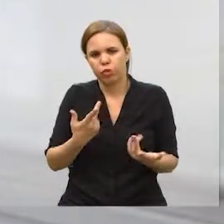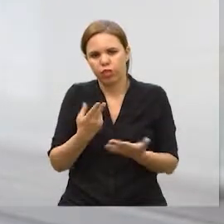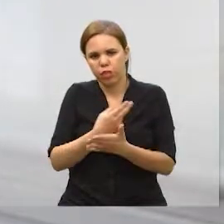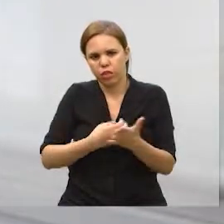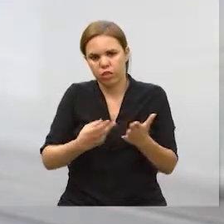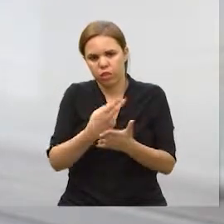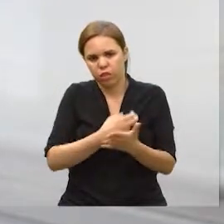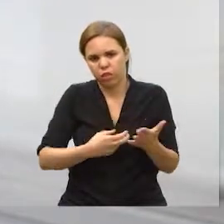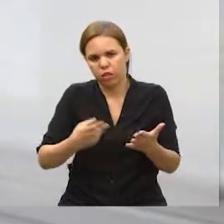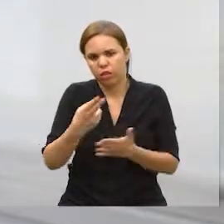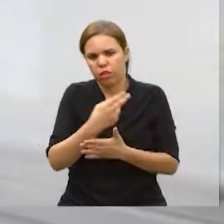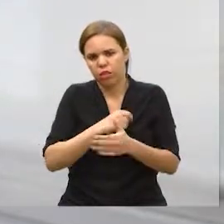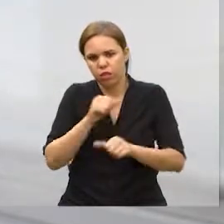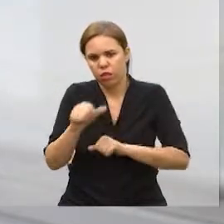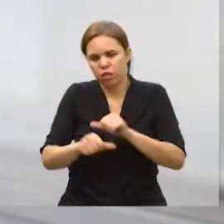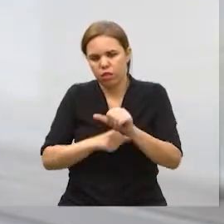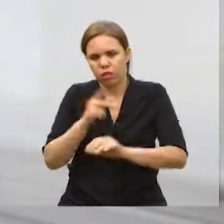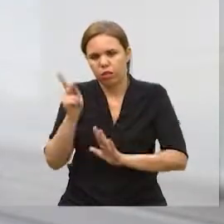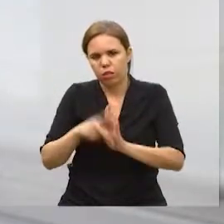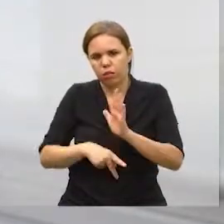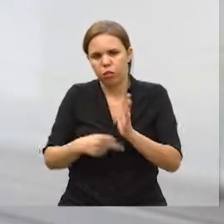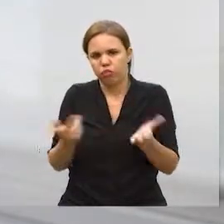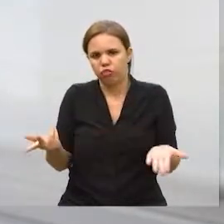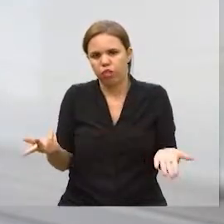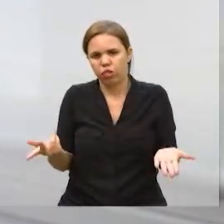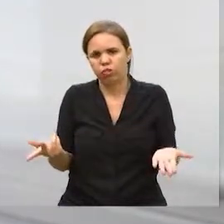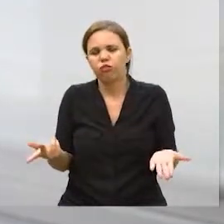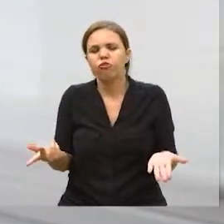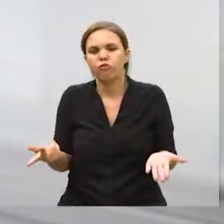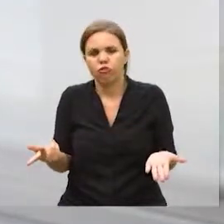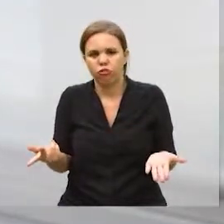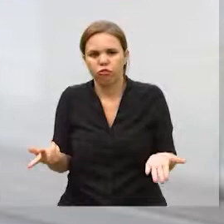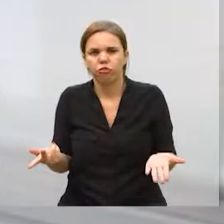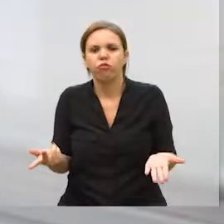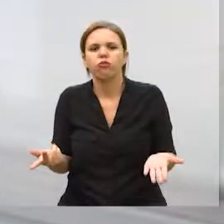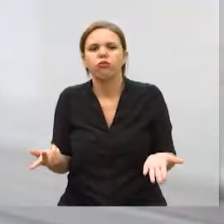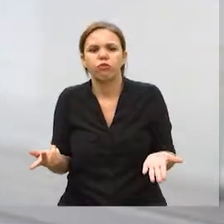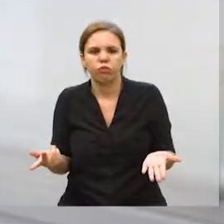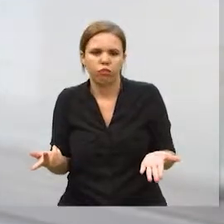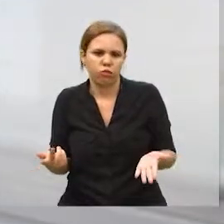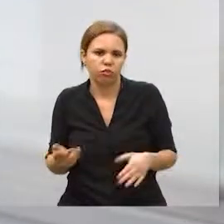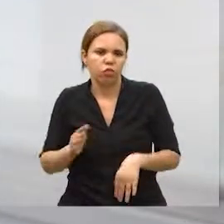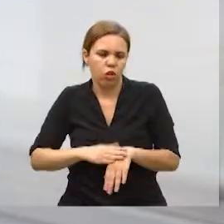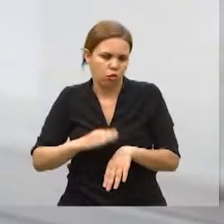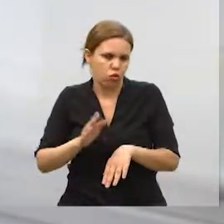meu desenho, que torna o projeto